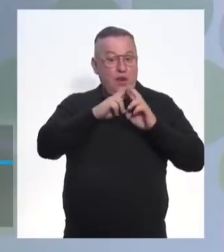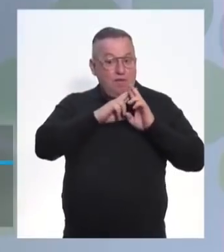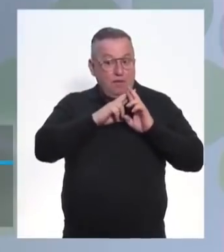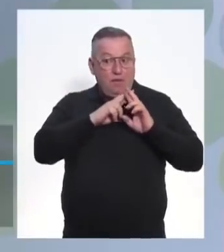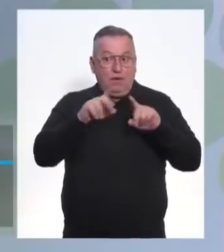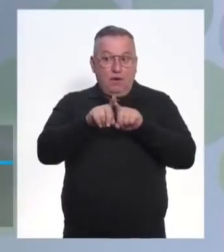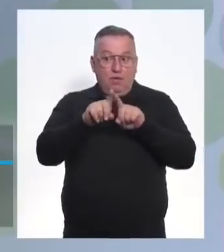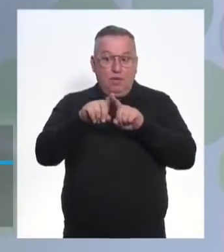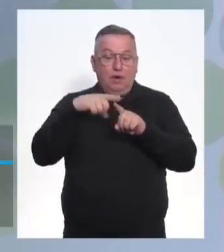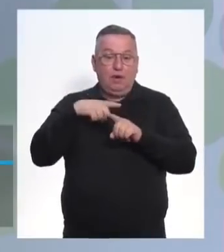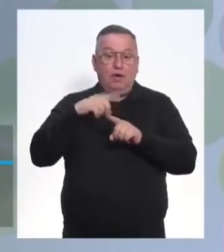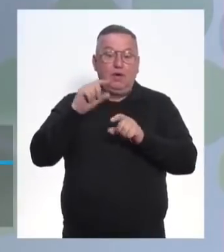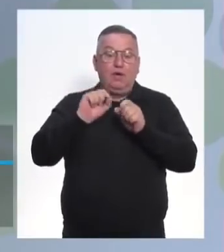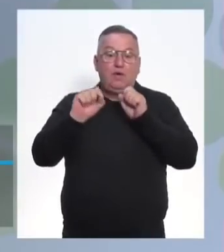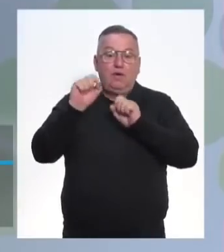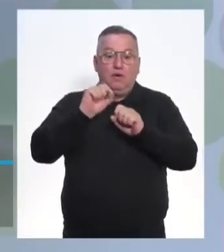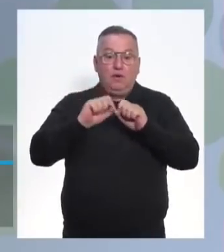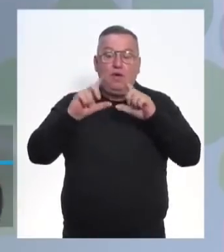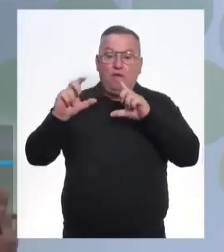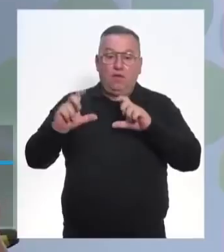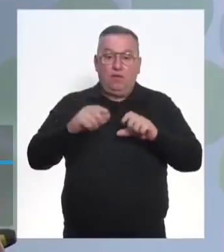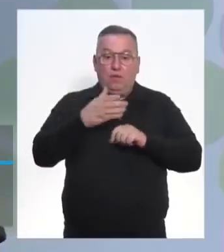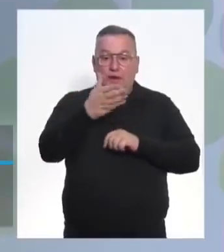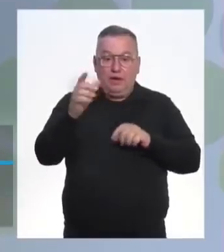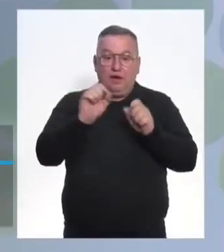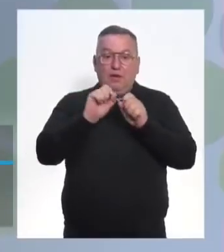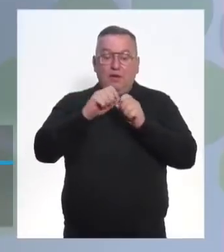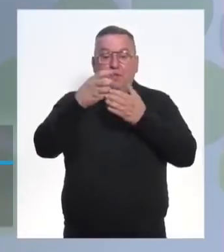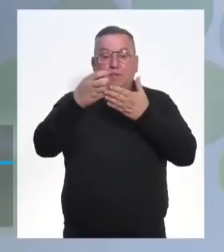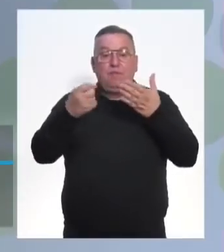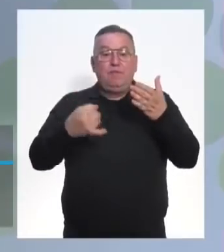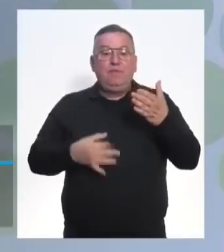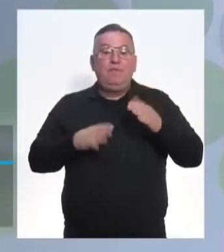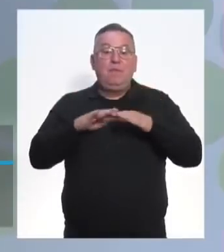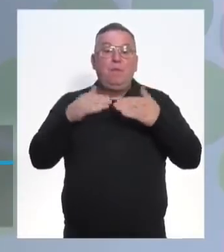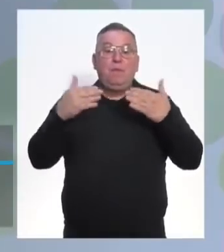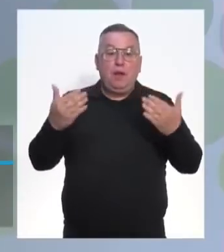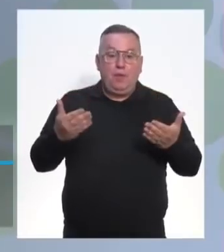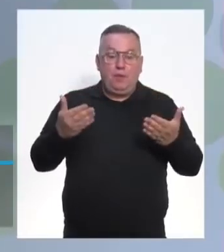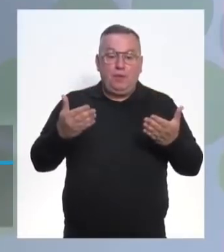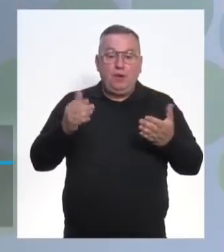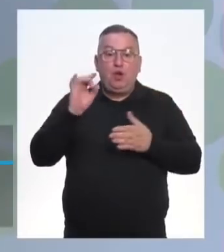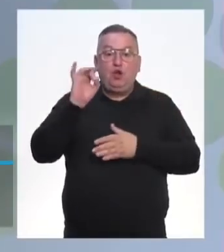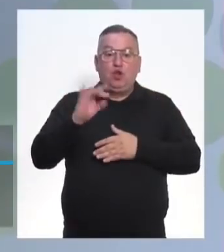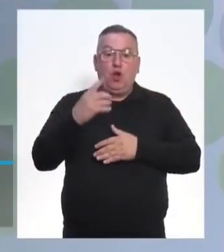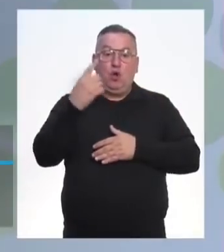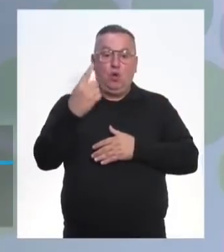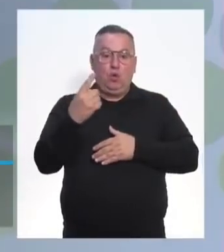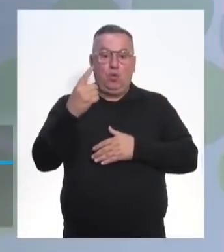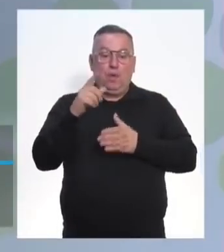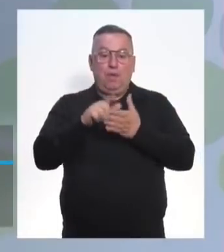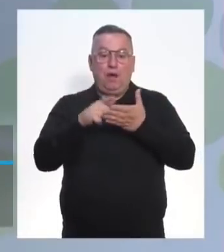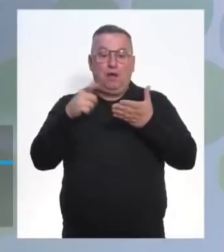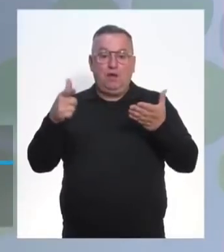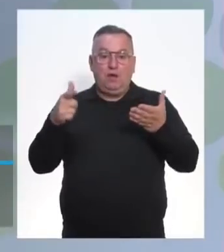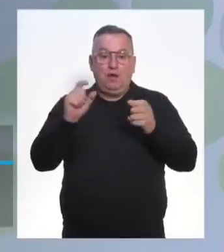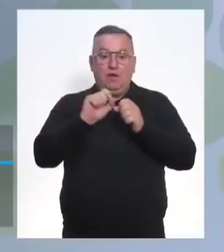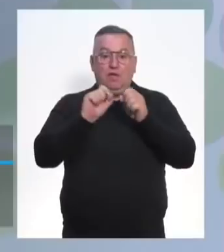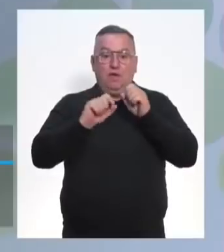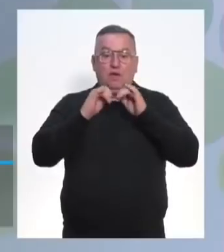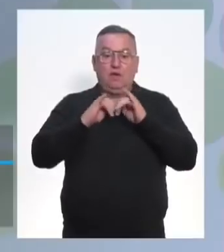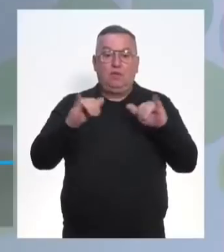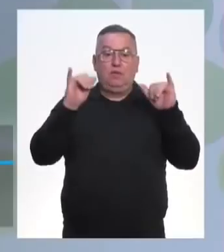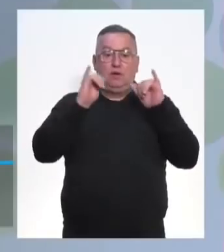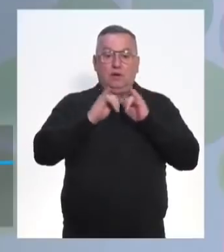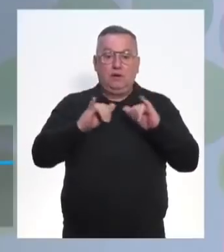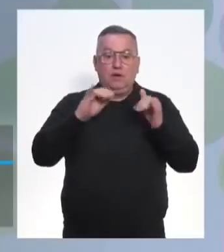então eu tenho que encaminhar as imagens para ela e ela fazer a publicação. Então, apenas uma página faz a publicação aí